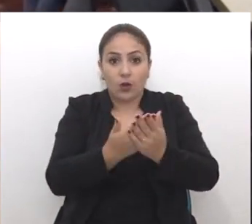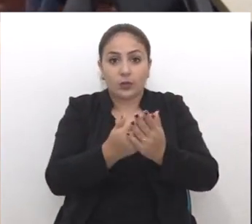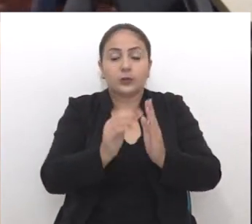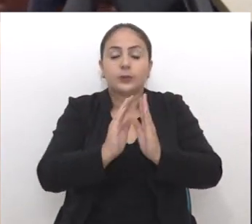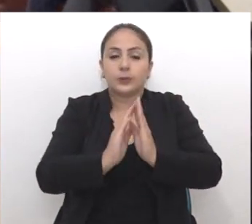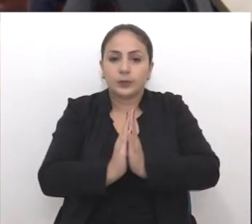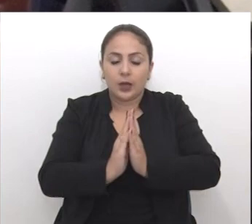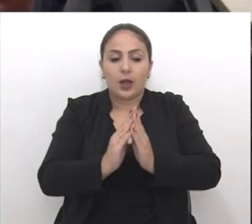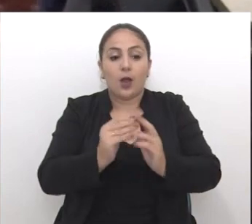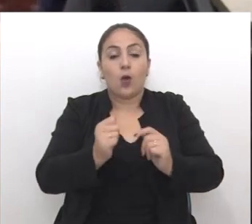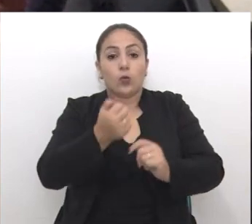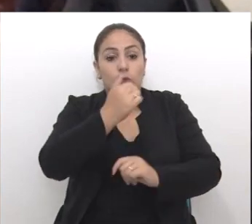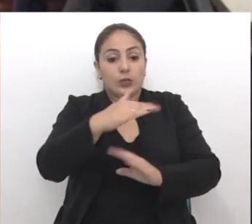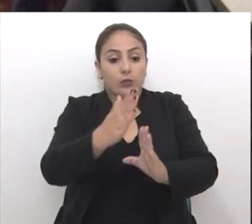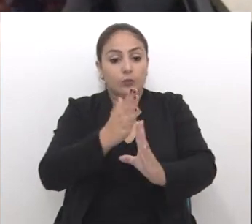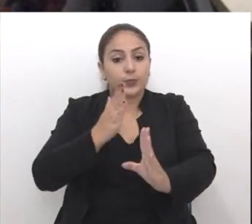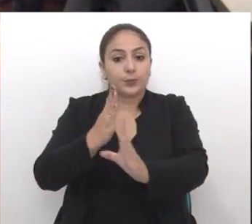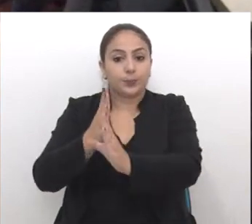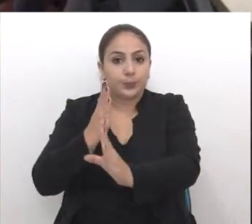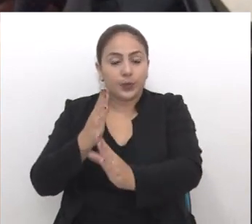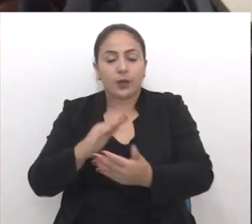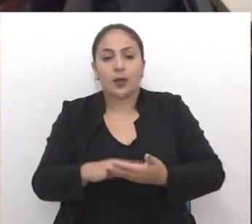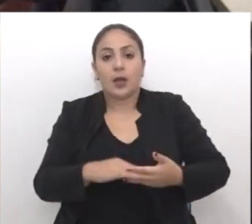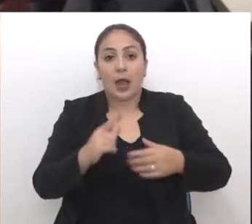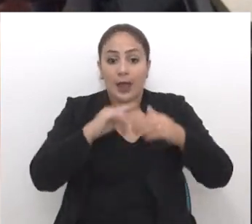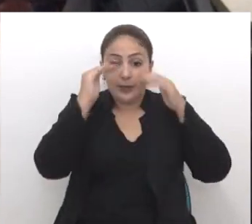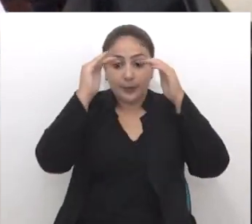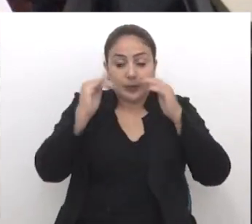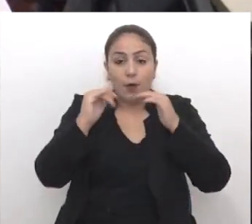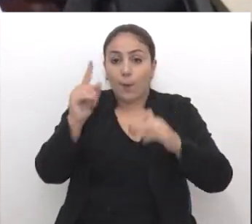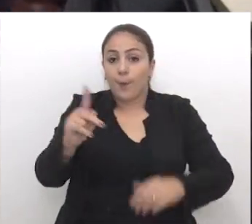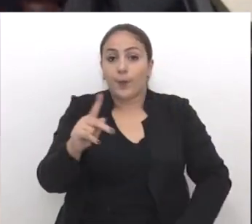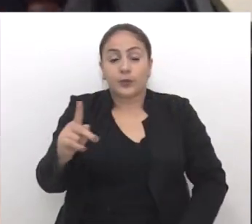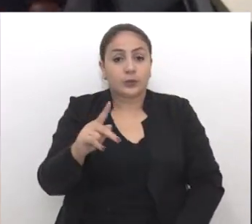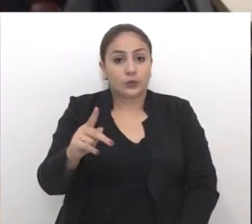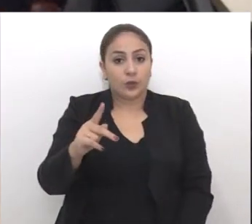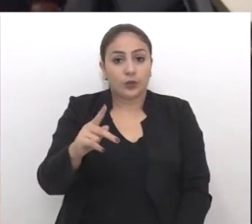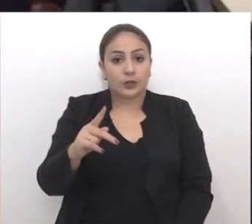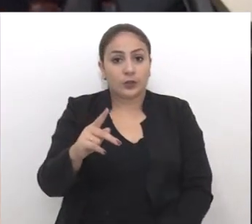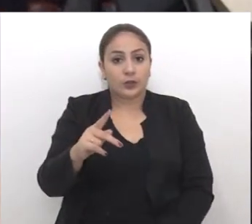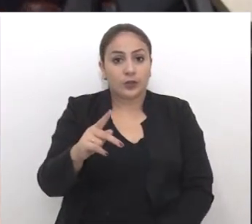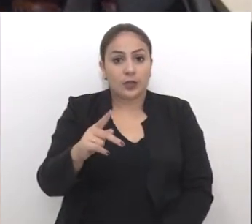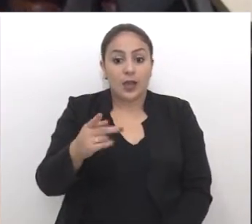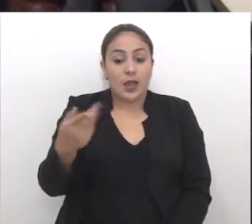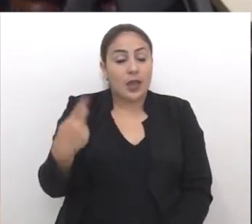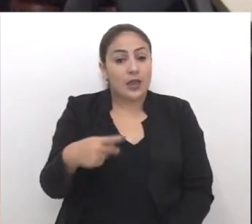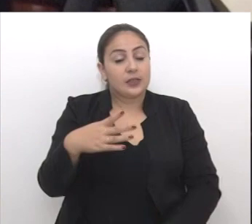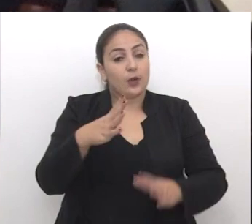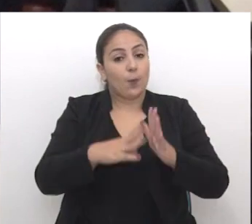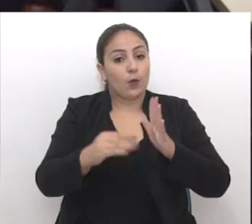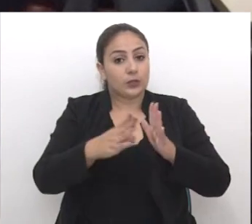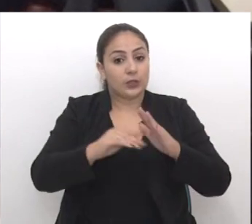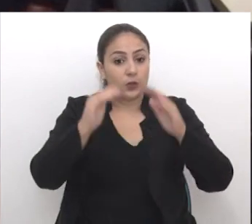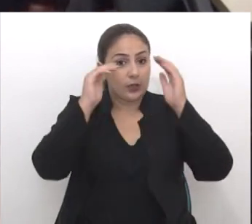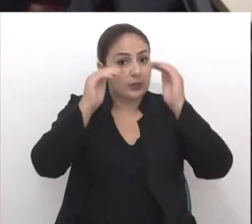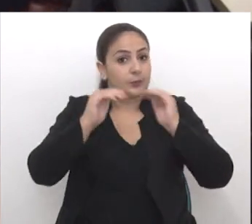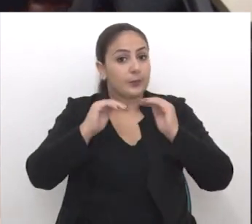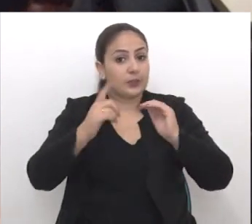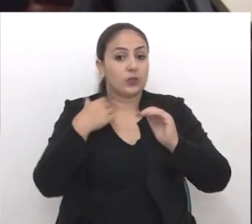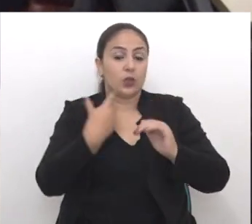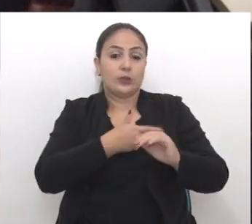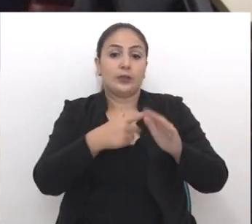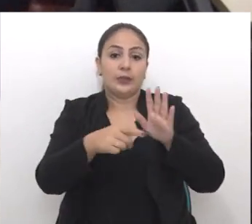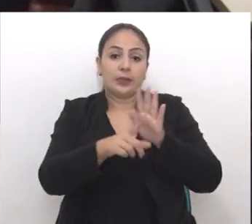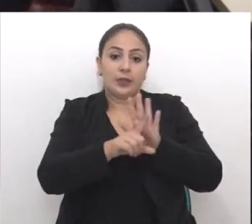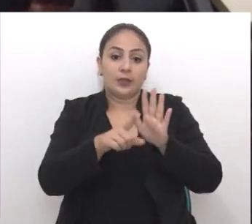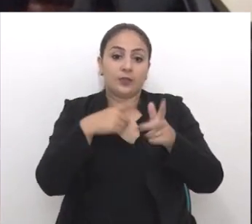mas os alunos ficavam em fila, tinham respeito pelo professor, porque o professor parava na frente e tinha fila. E esse é o exemplo do respeito dessa